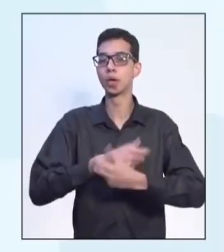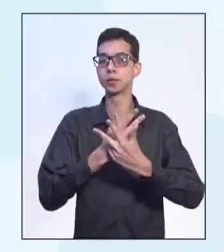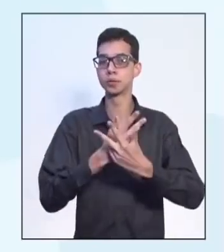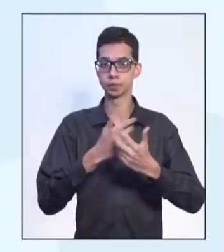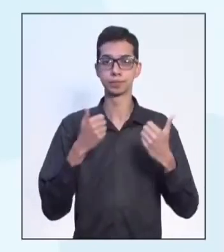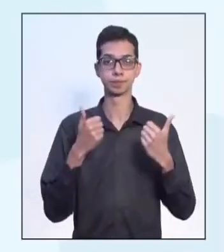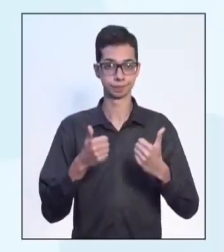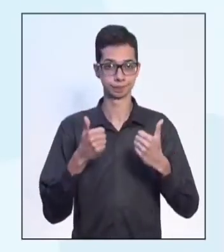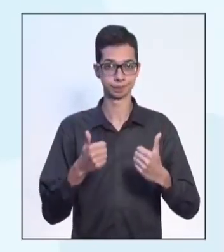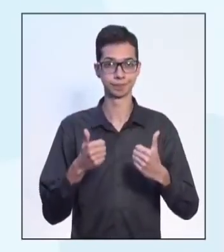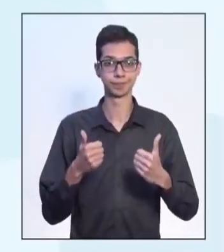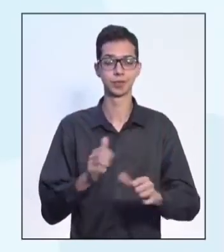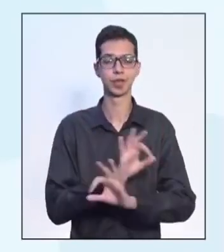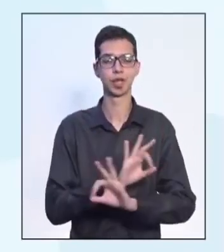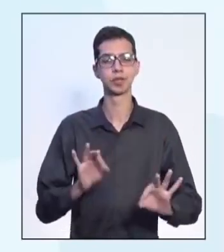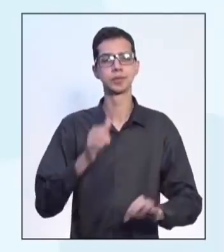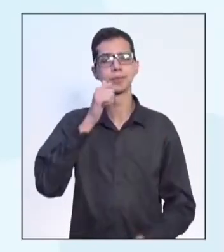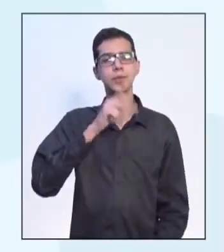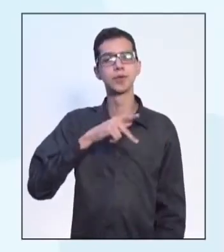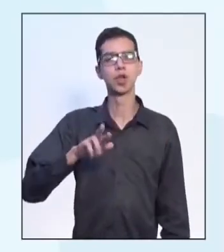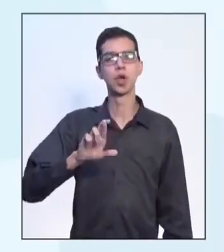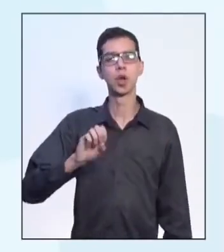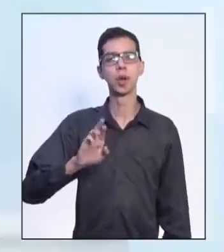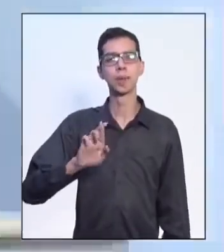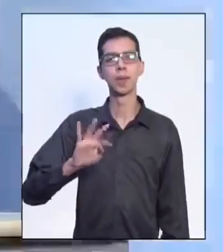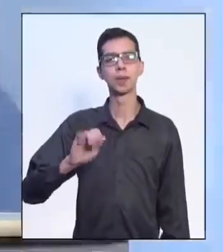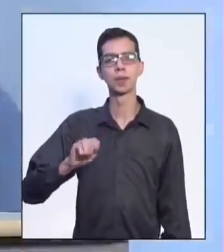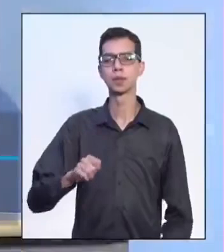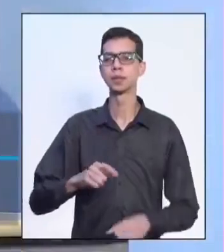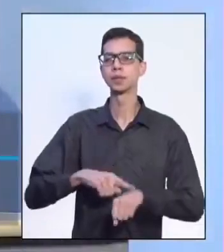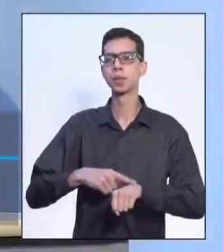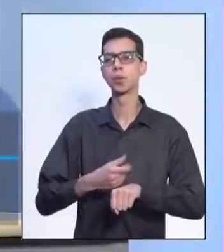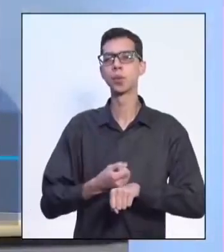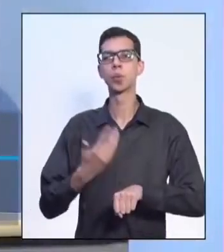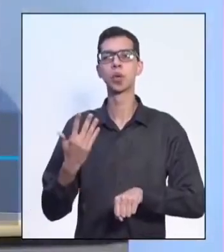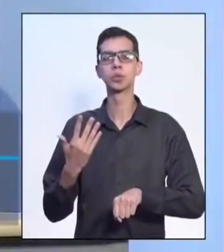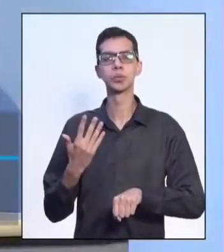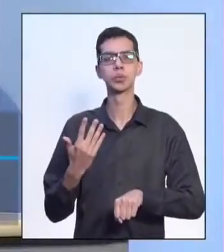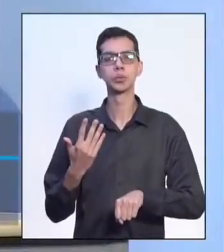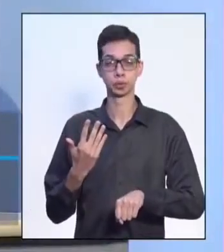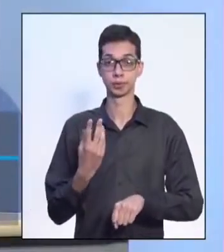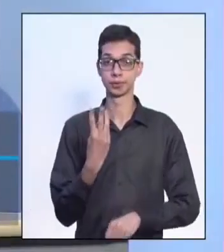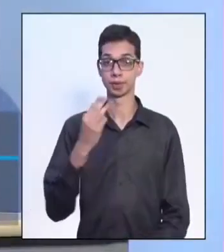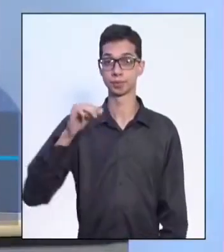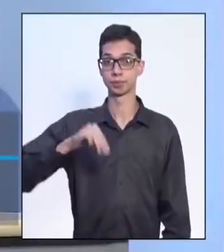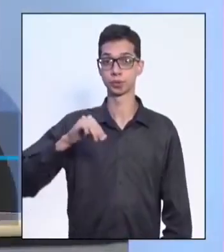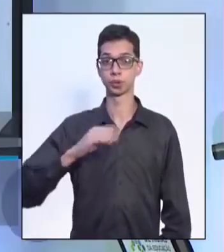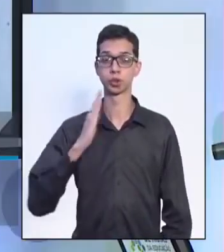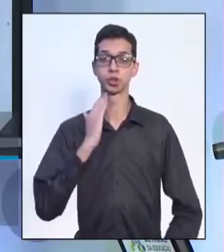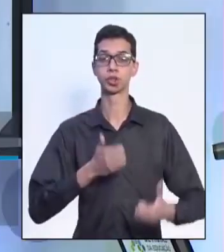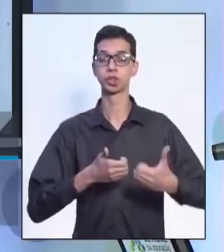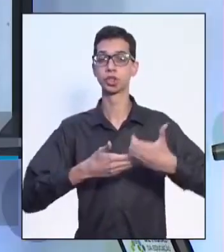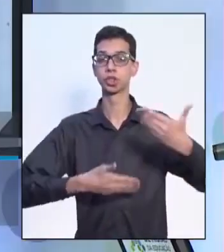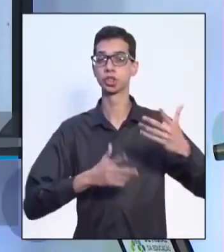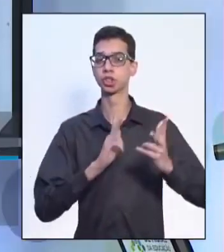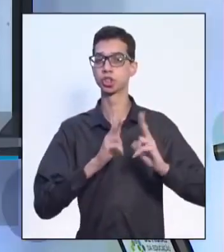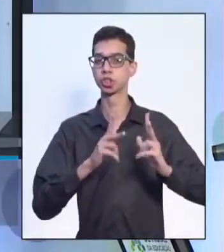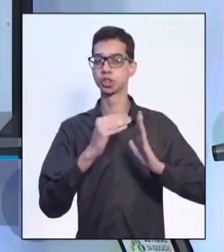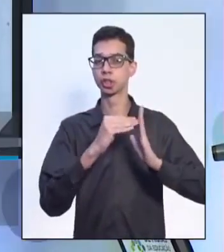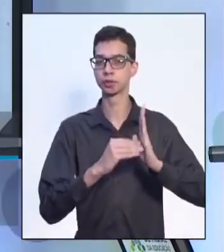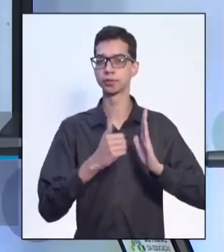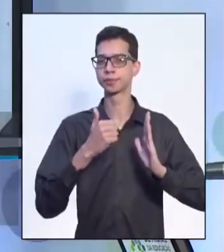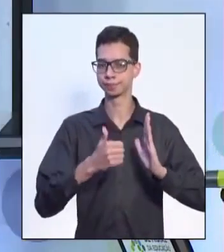ok? Muito bem. Professora Roberta, quanto tempo para o chat? Professora Inês, eles têm 3 minutos para esse chat. Ok,